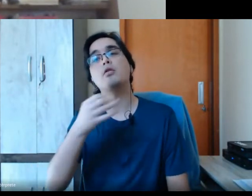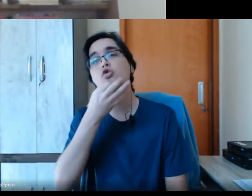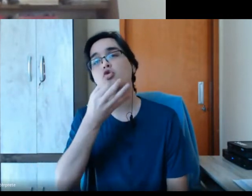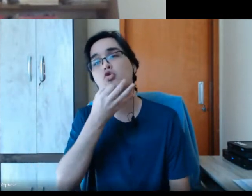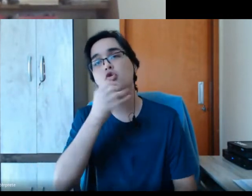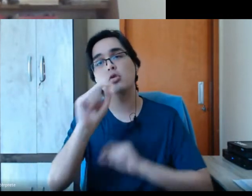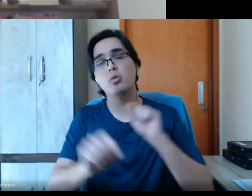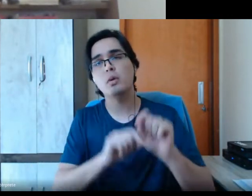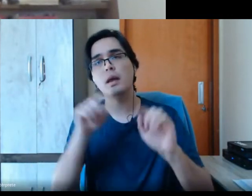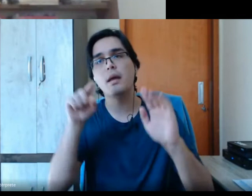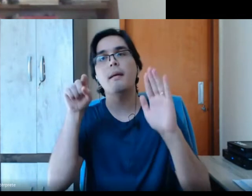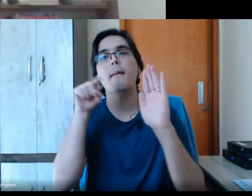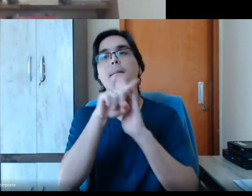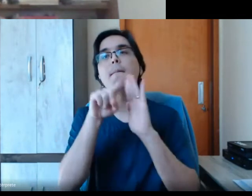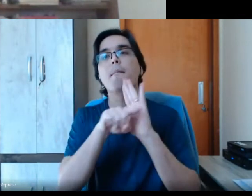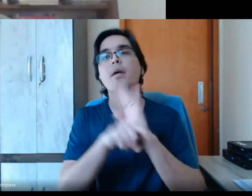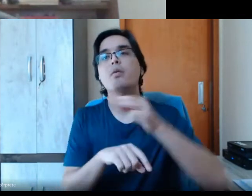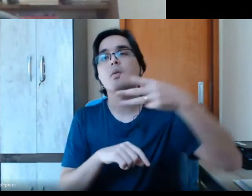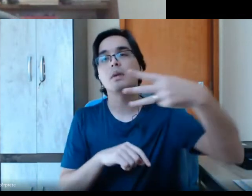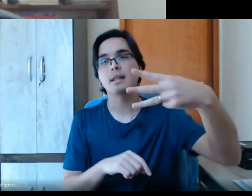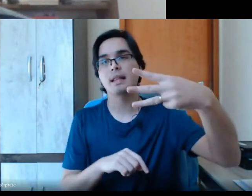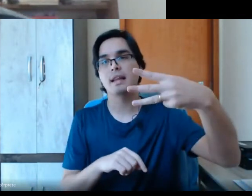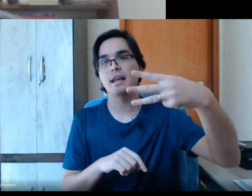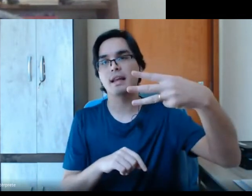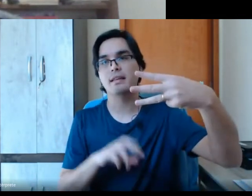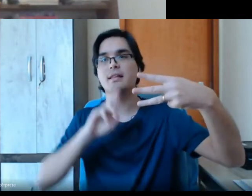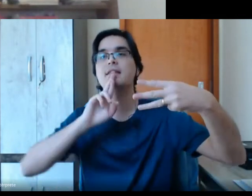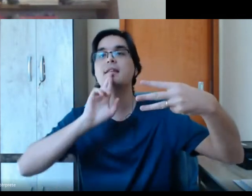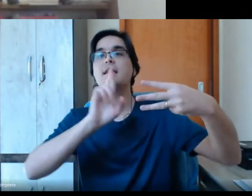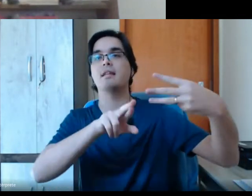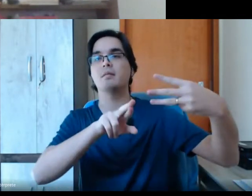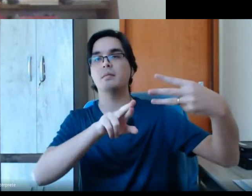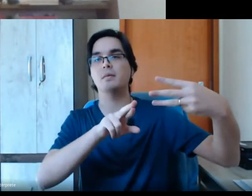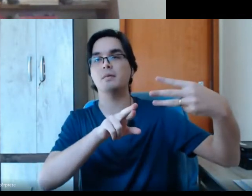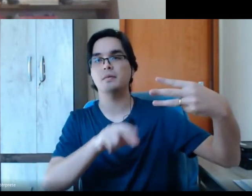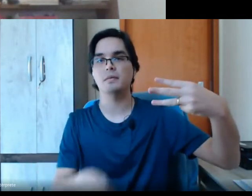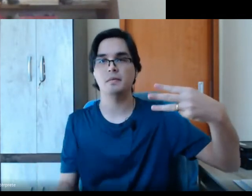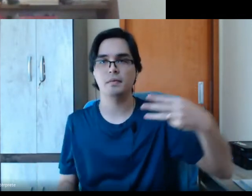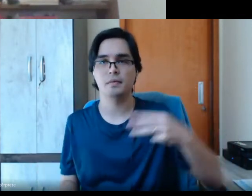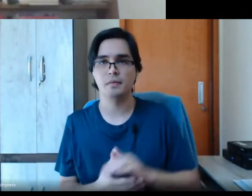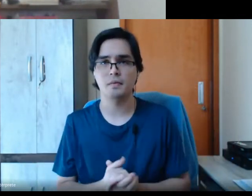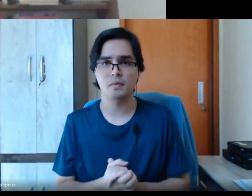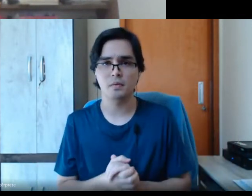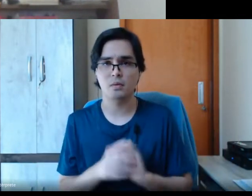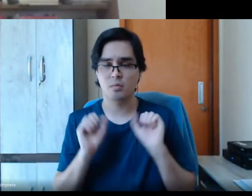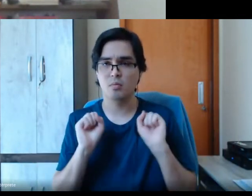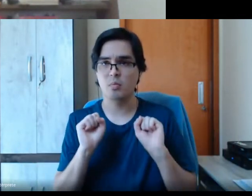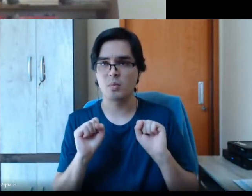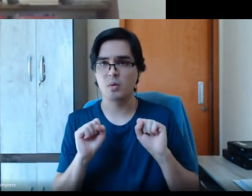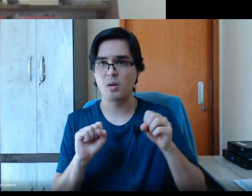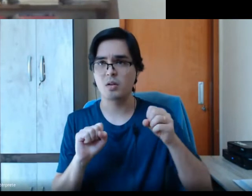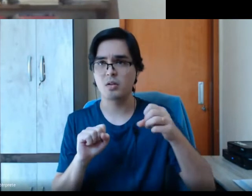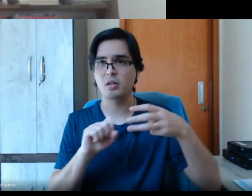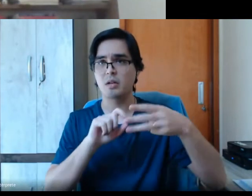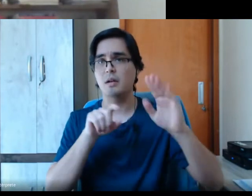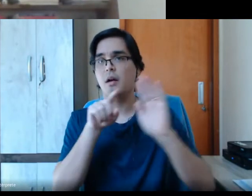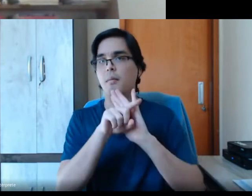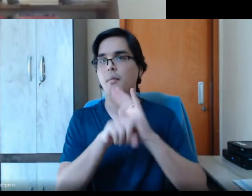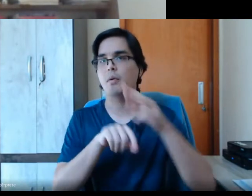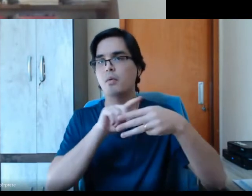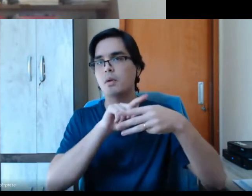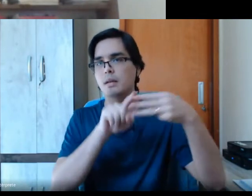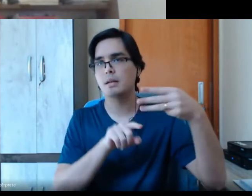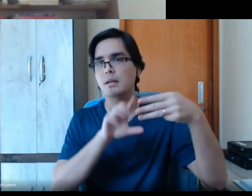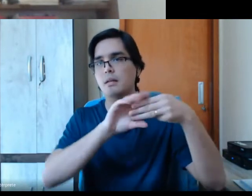nos mostrem efetivamente como preencher os planos de ensino. Imagino que vocês já tenham isso planejado. Essa é uma dúvida